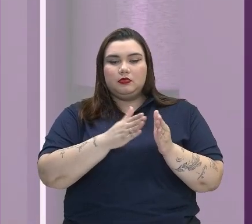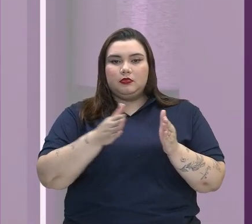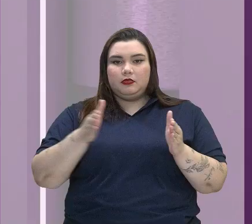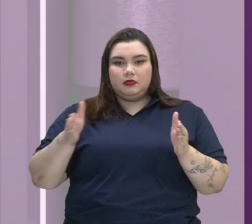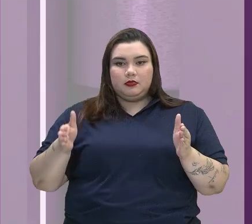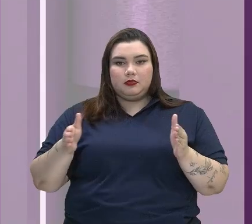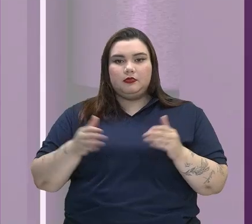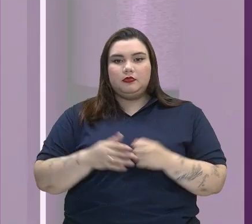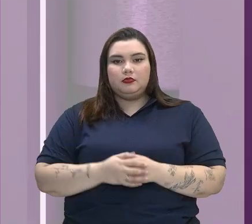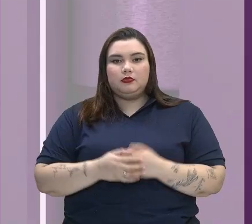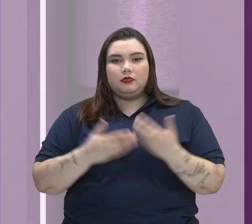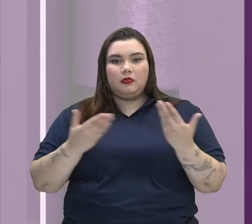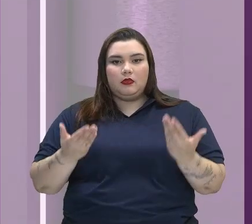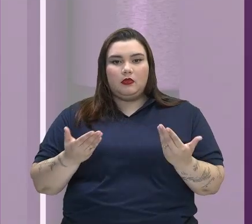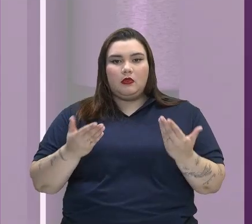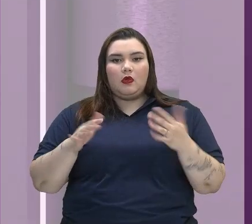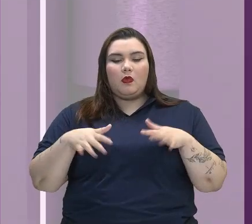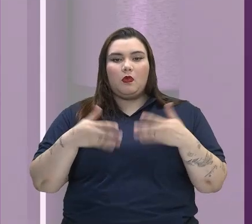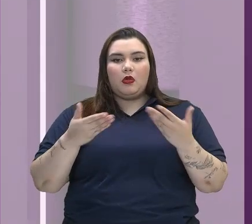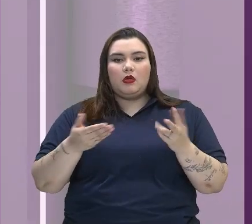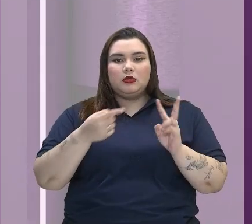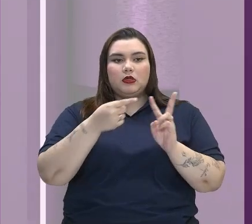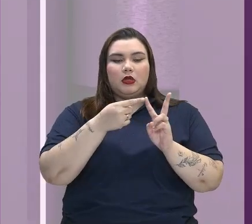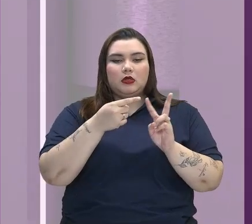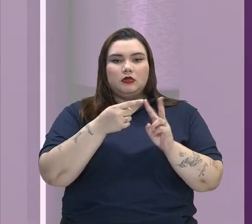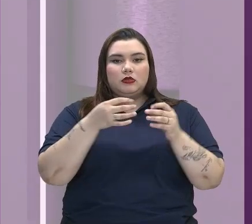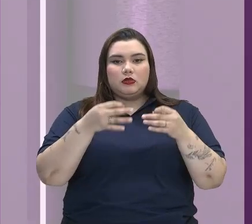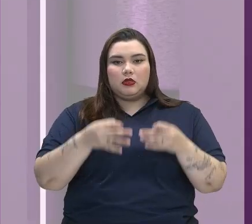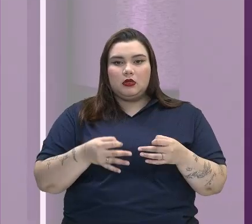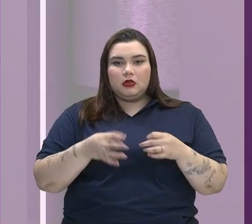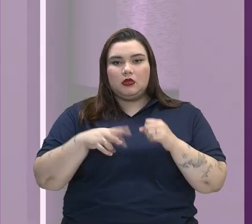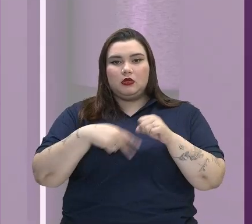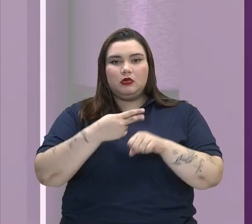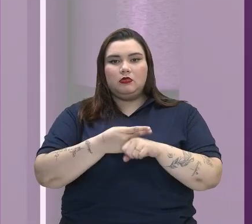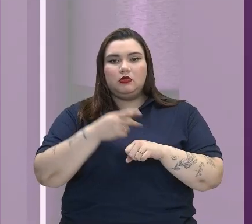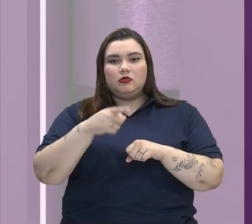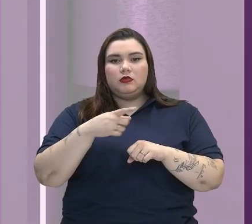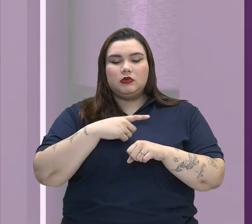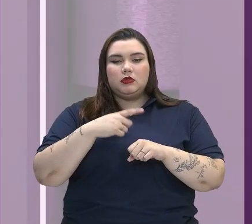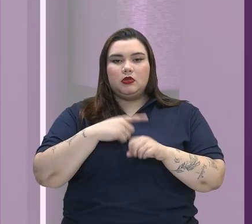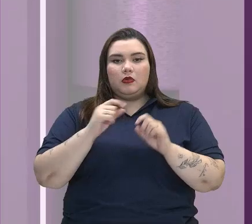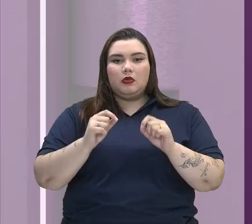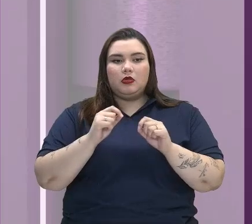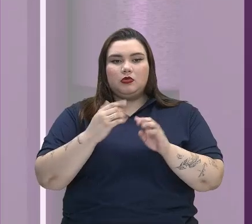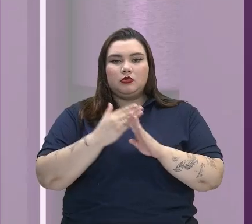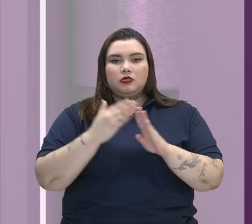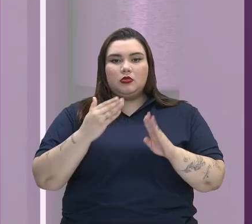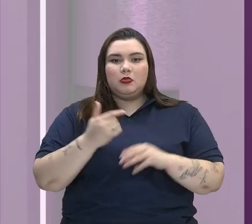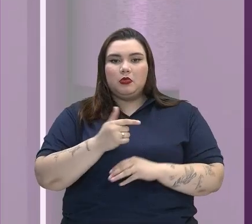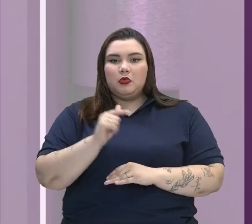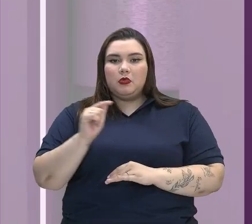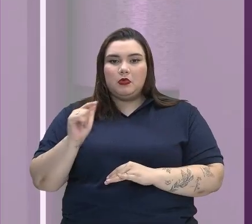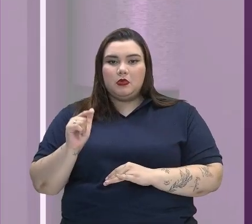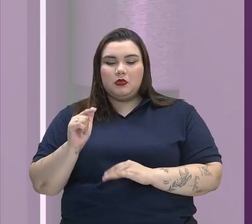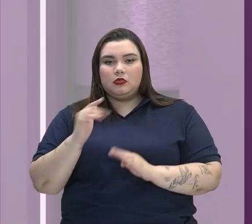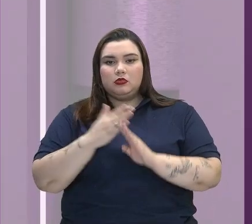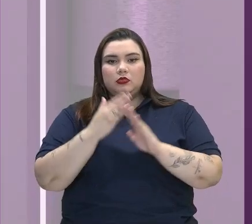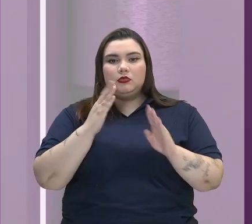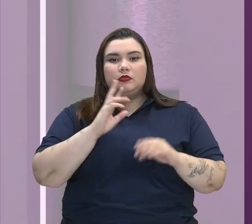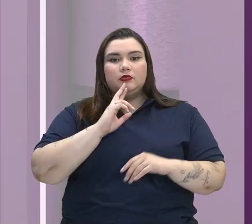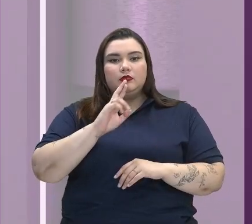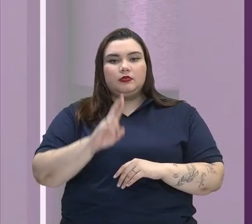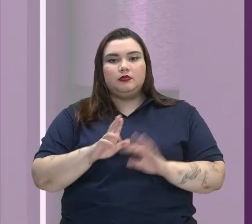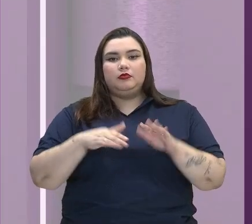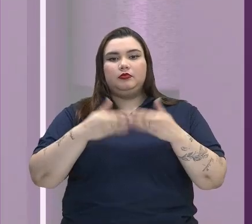diante. Então, entre quais raízes exatas? E aí, depois, você tira essas raízes exatas, tá? Encontra o resultado.